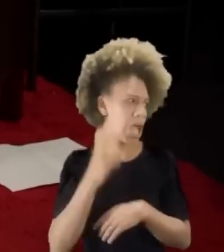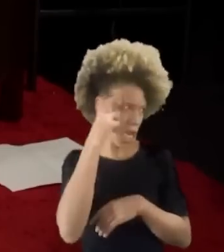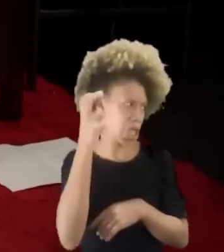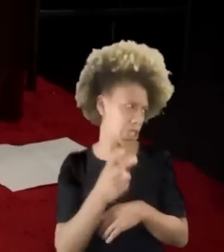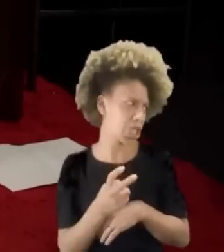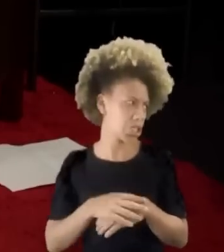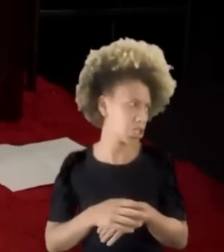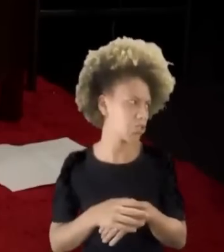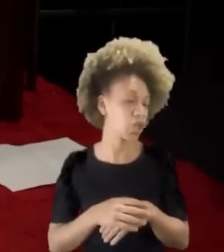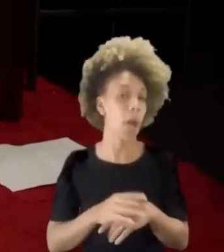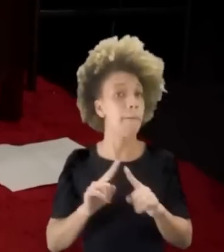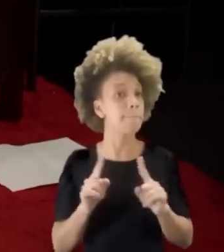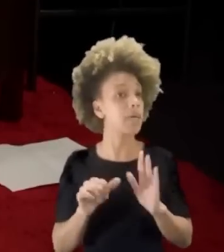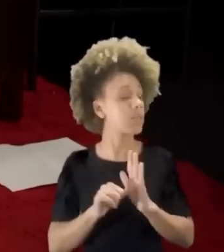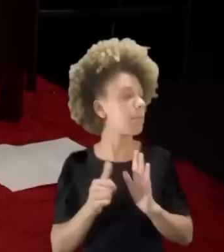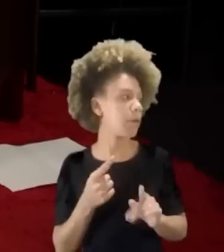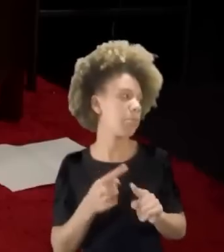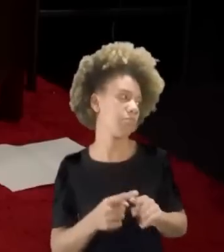parceiro